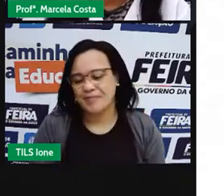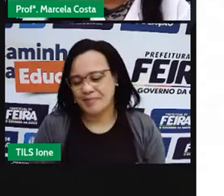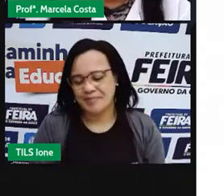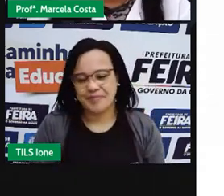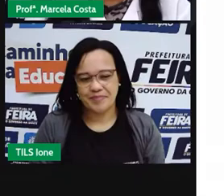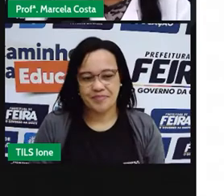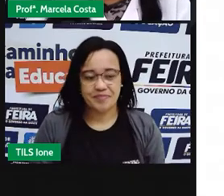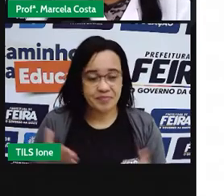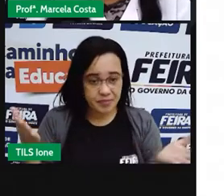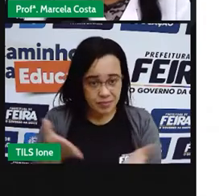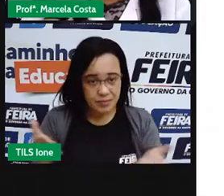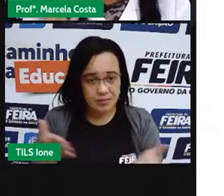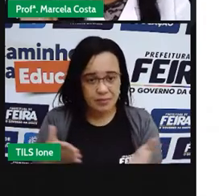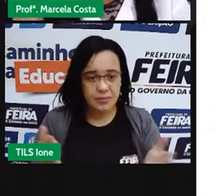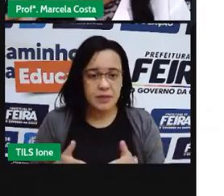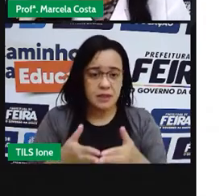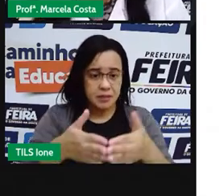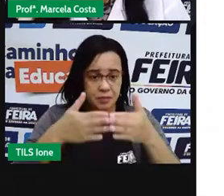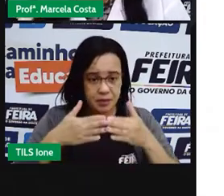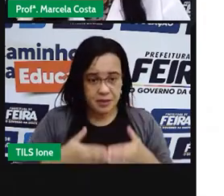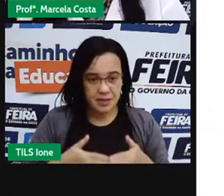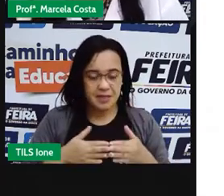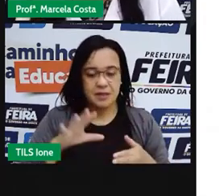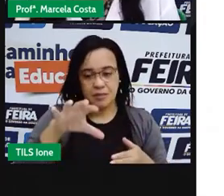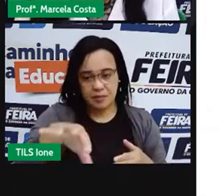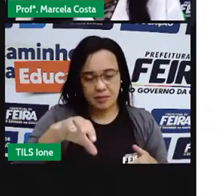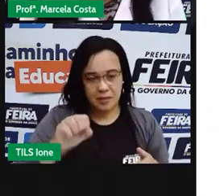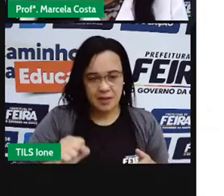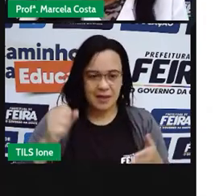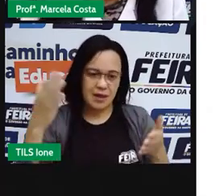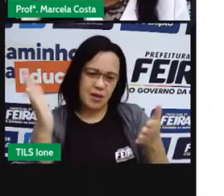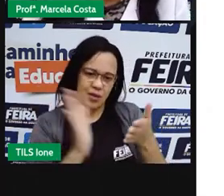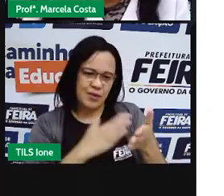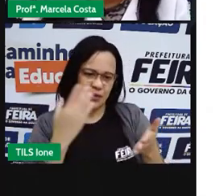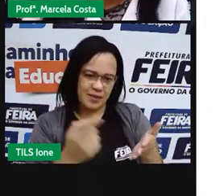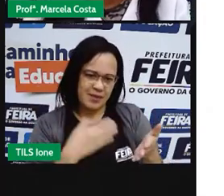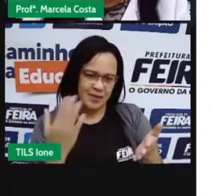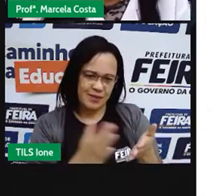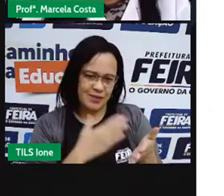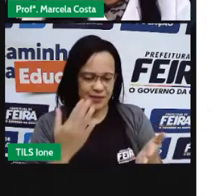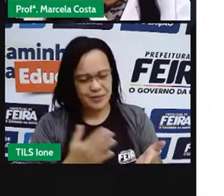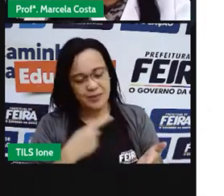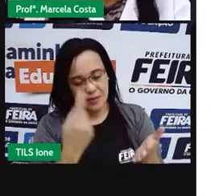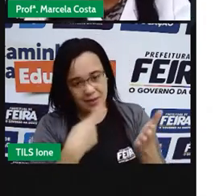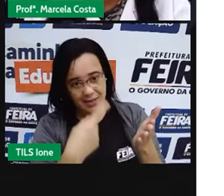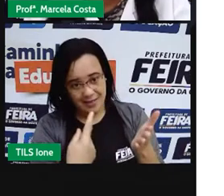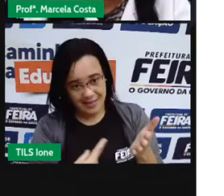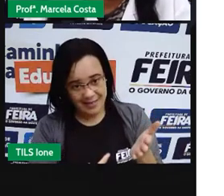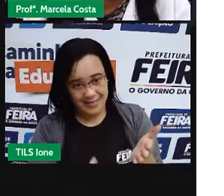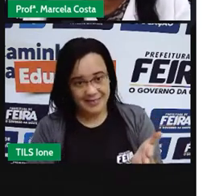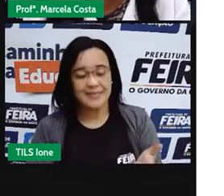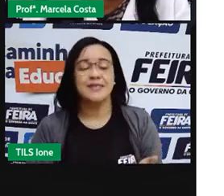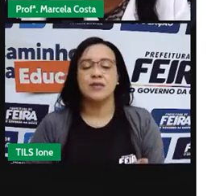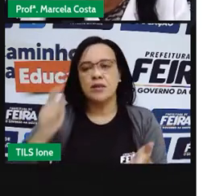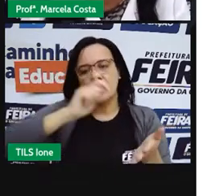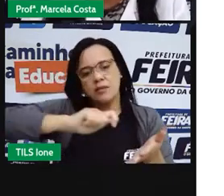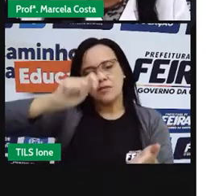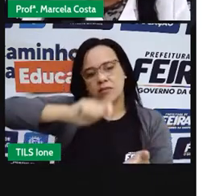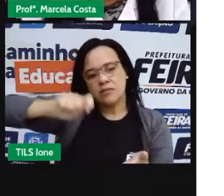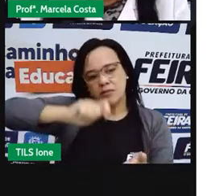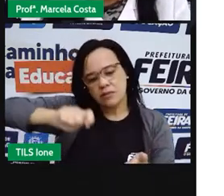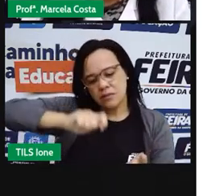momento, eu quero pedir para você também pegar o seu caderno, porque aí você vai